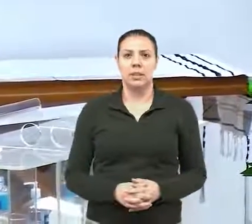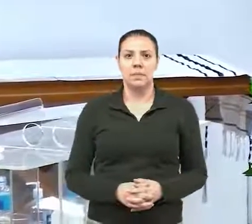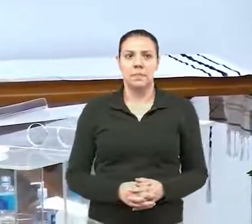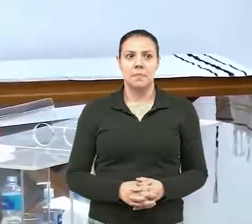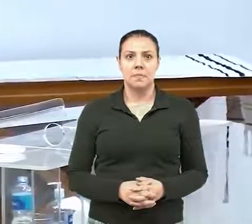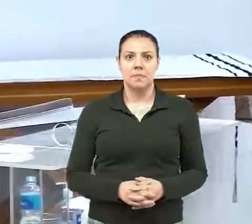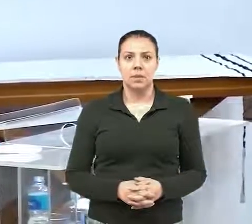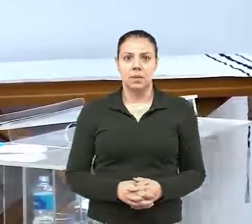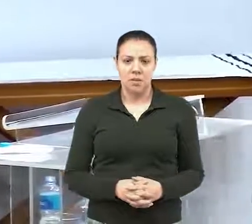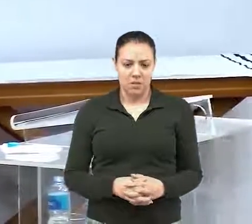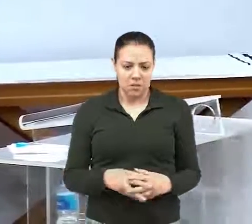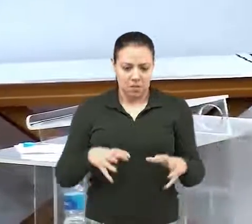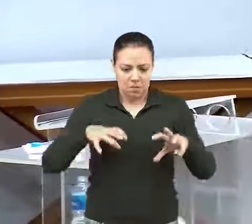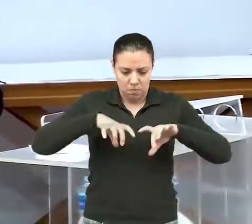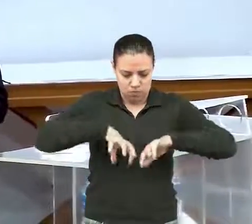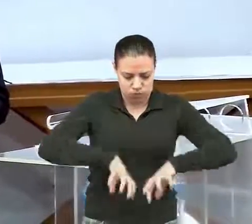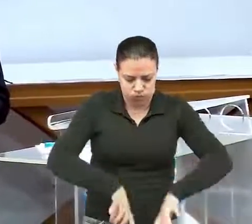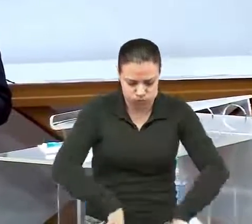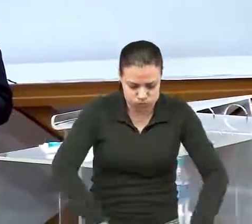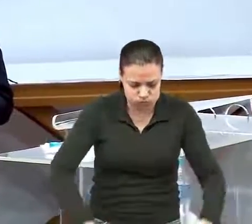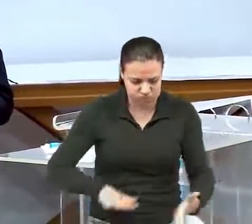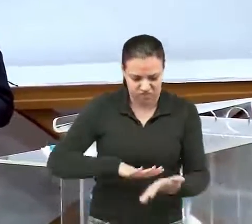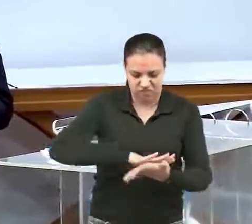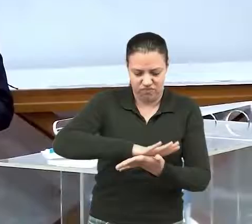produzindo um terremoto na vida econômica,